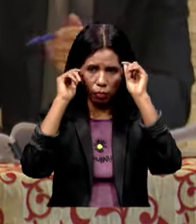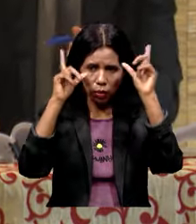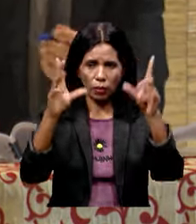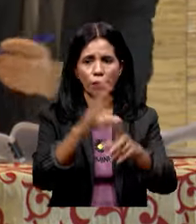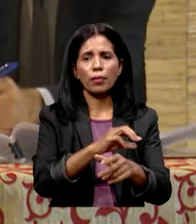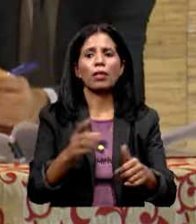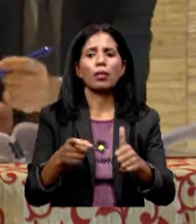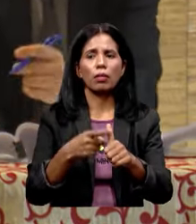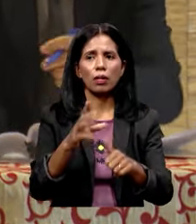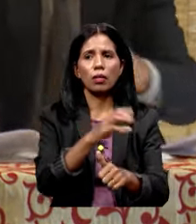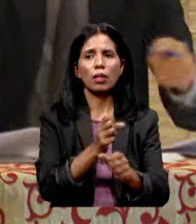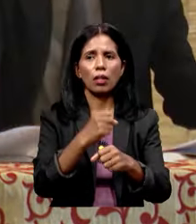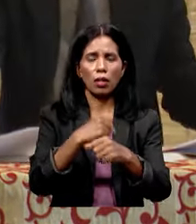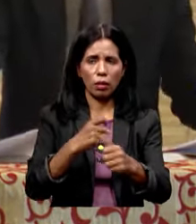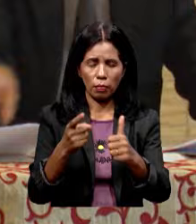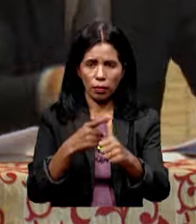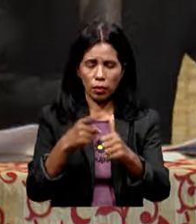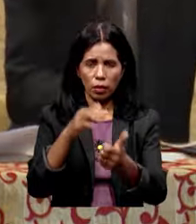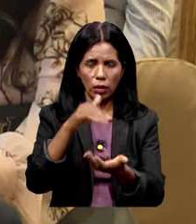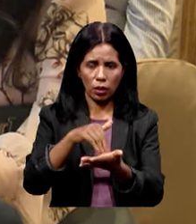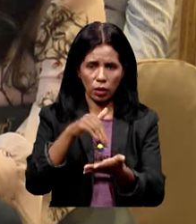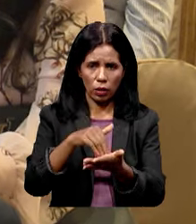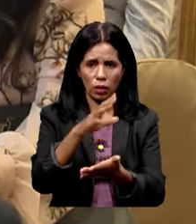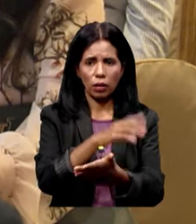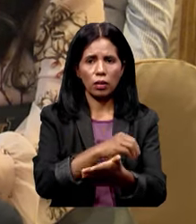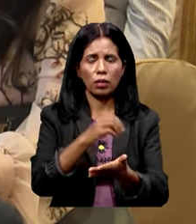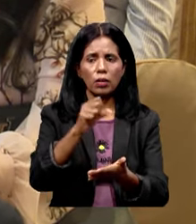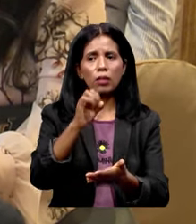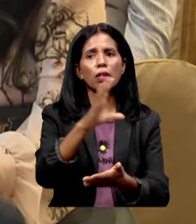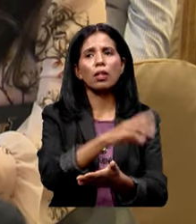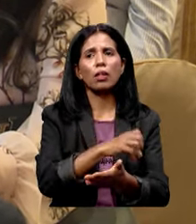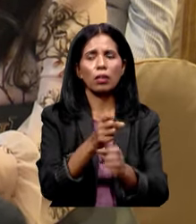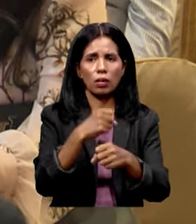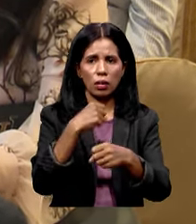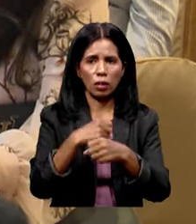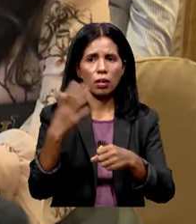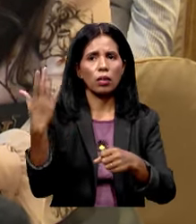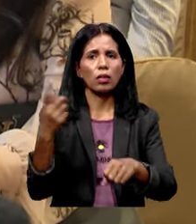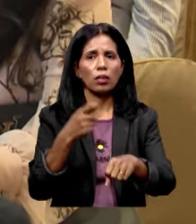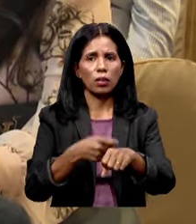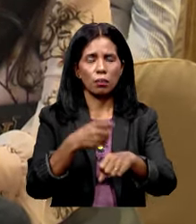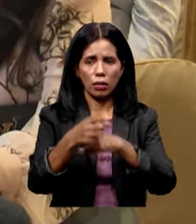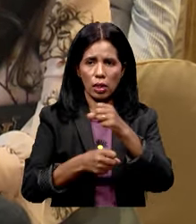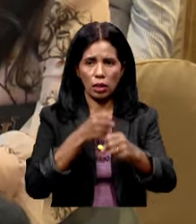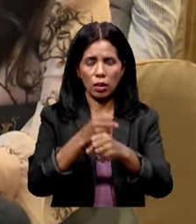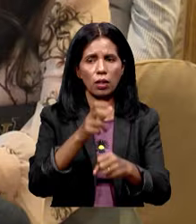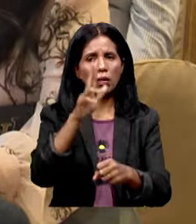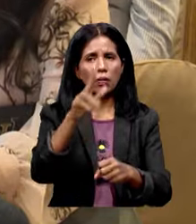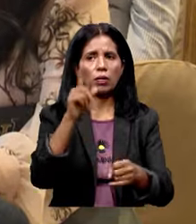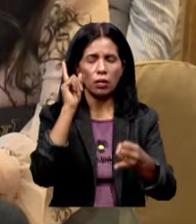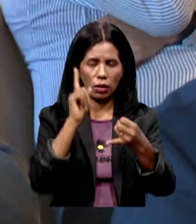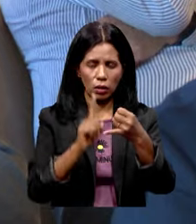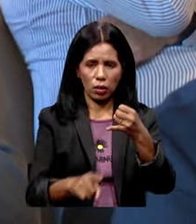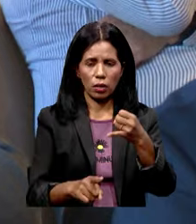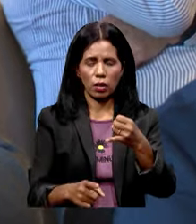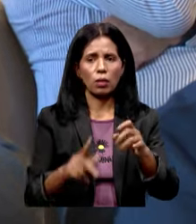primeiro empresa nesse ralo da ULU estudo viabilidade sísmico na Bessi Halau ou duração Tinantolo no Icosliu, empresa